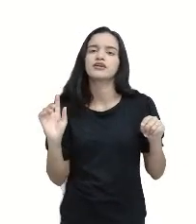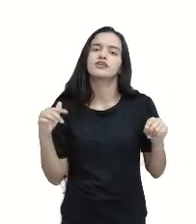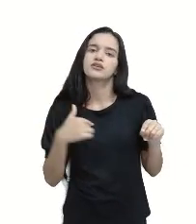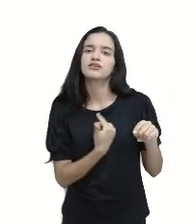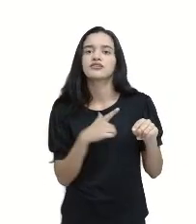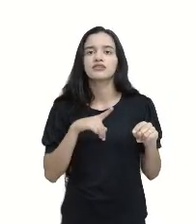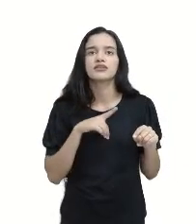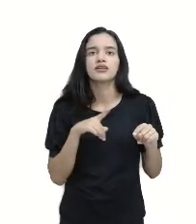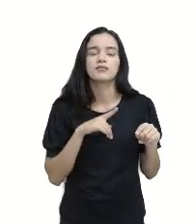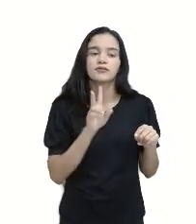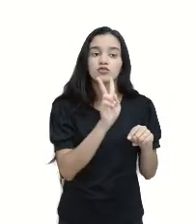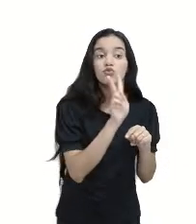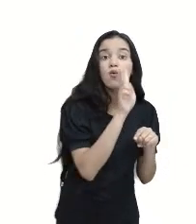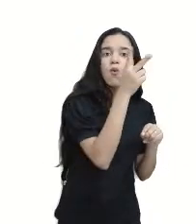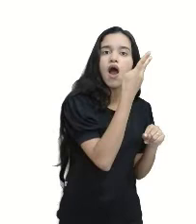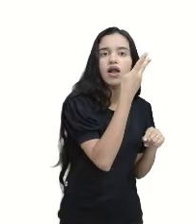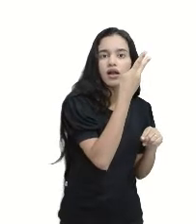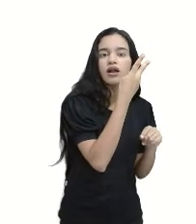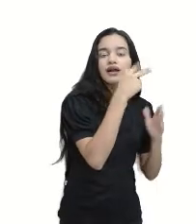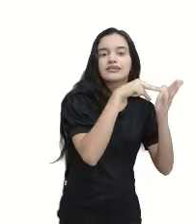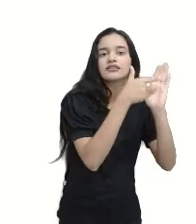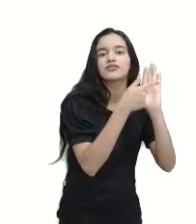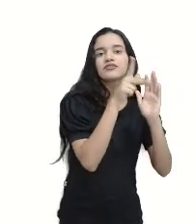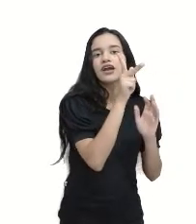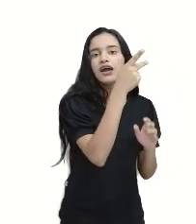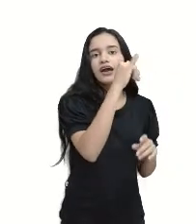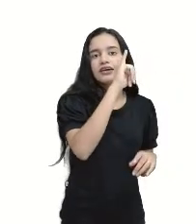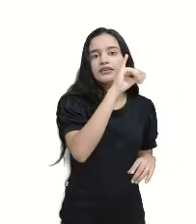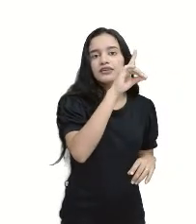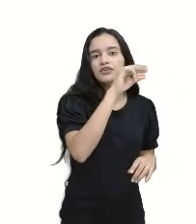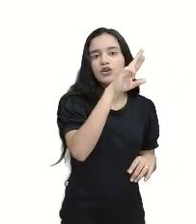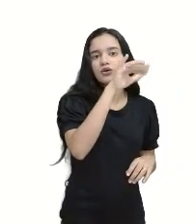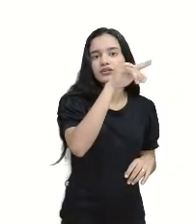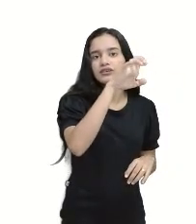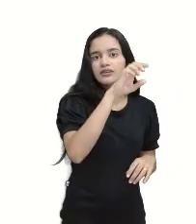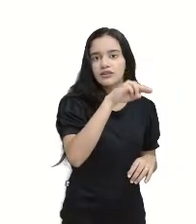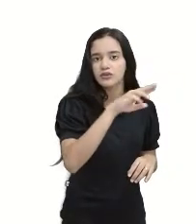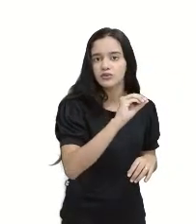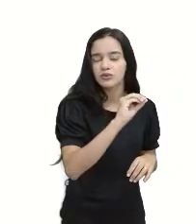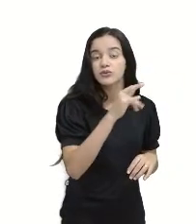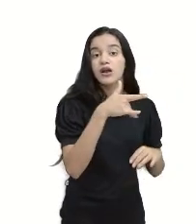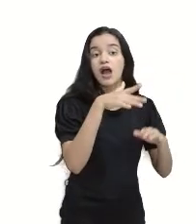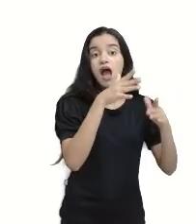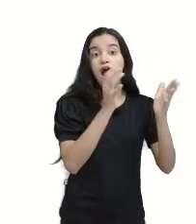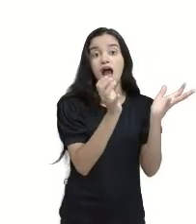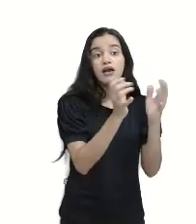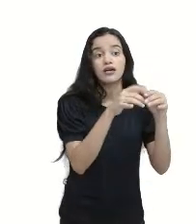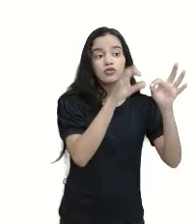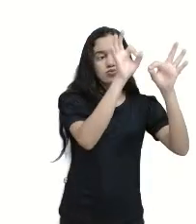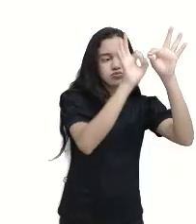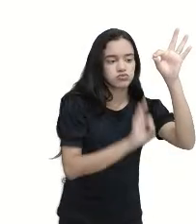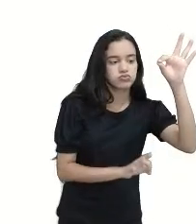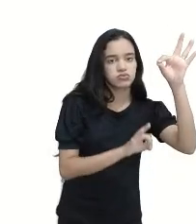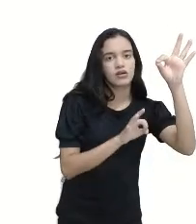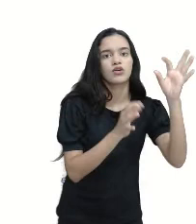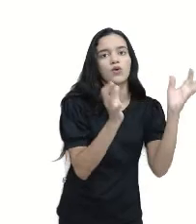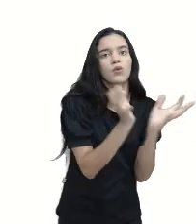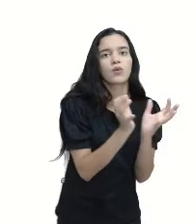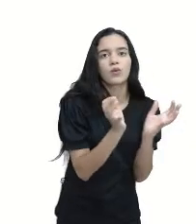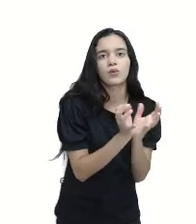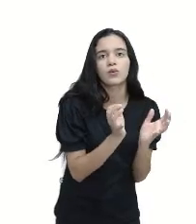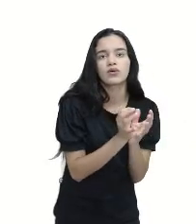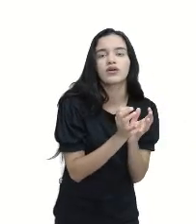o H lá em cima de hidrogênio, né? E temos, no resto da coluna, um grupinho de elementos químicos que